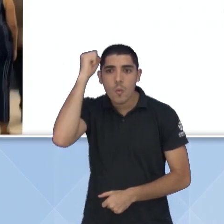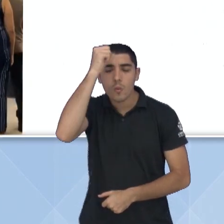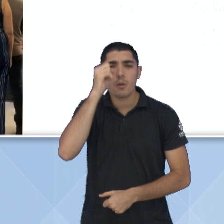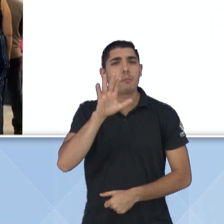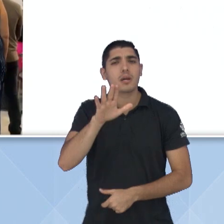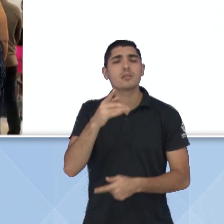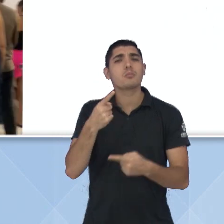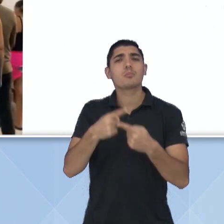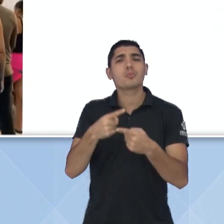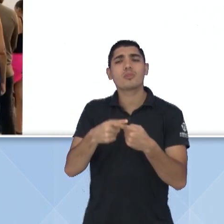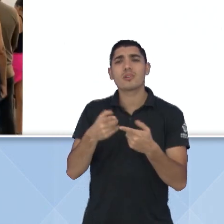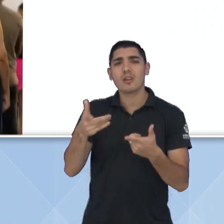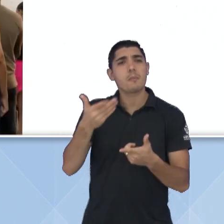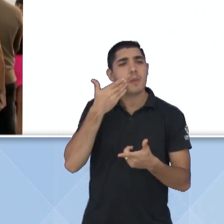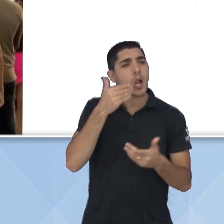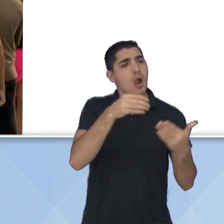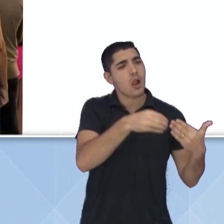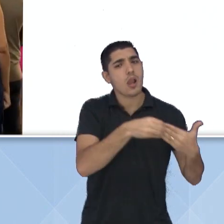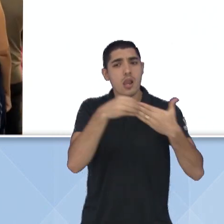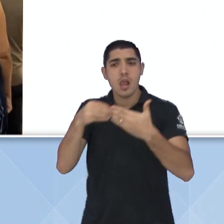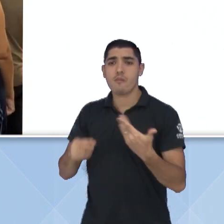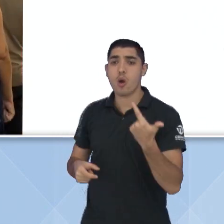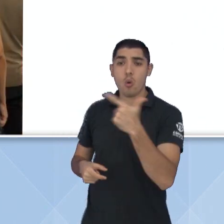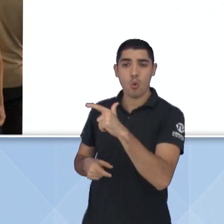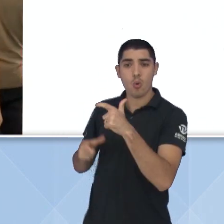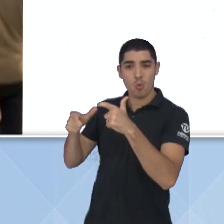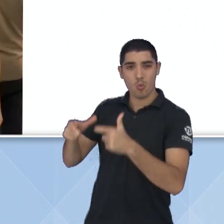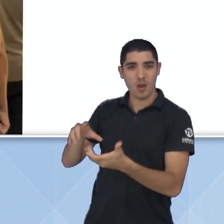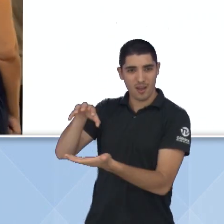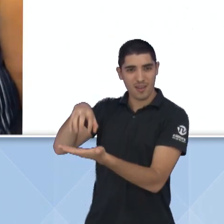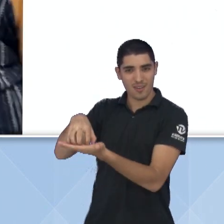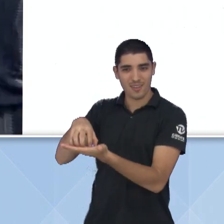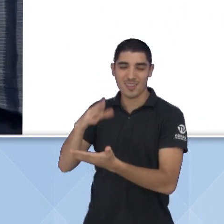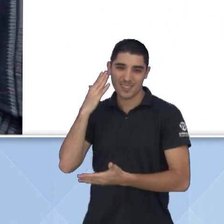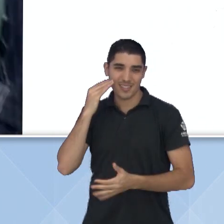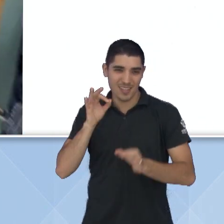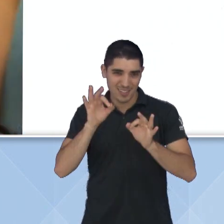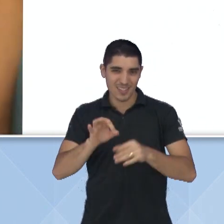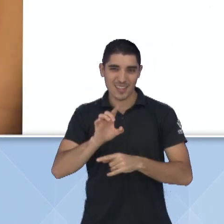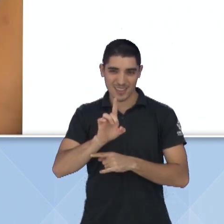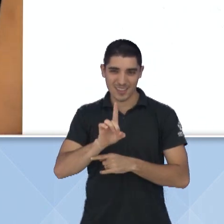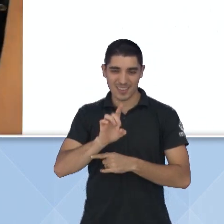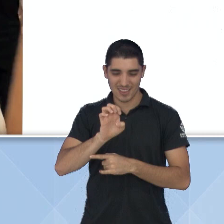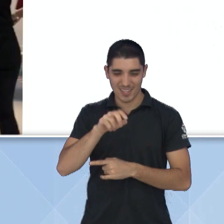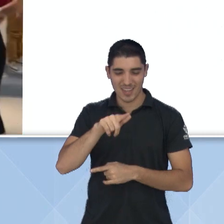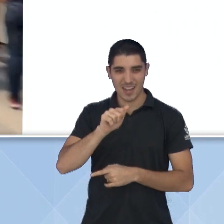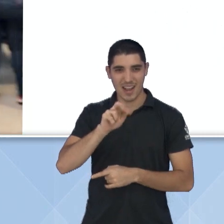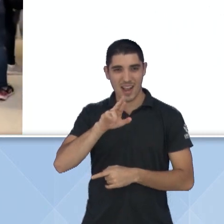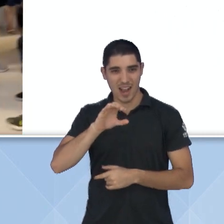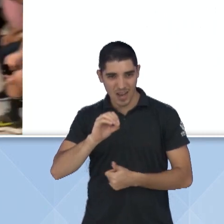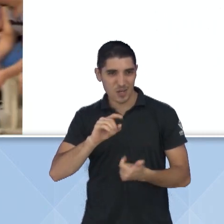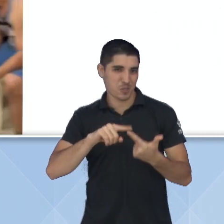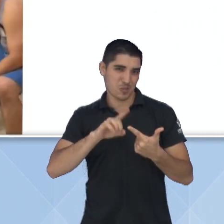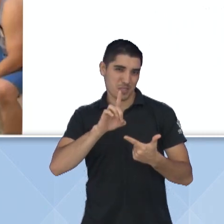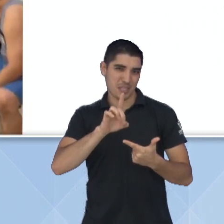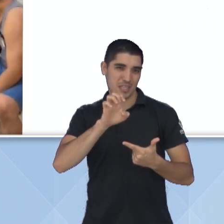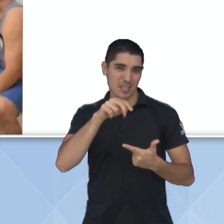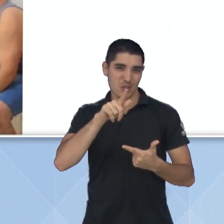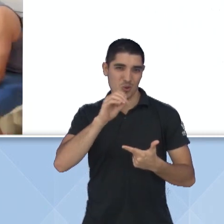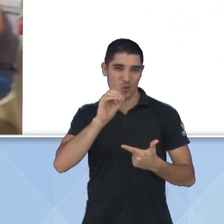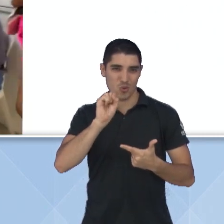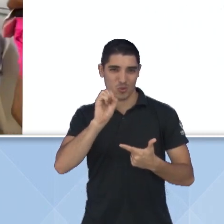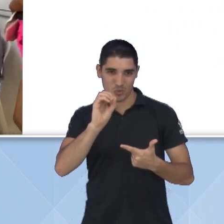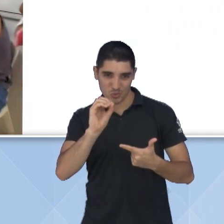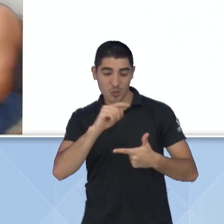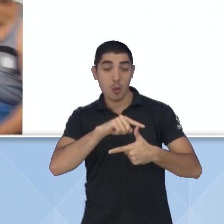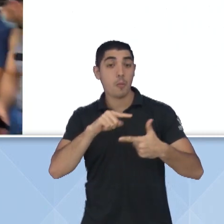para o dengoso? Leva para o dengoso, eu sei que é dengário. Leva para o dengário, para o dengoso, para que eles